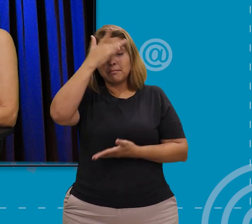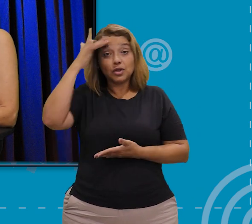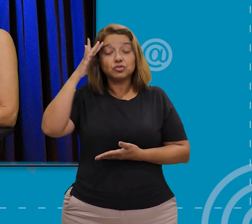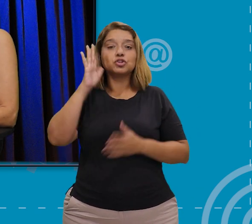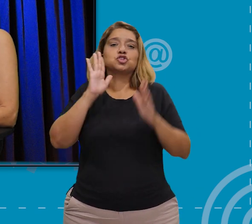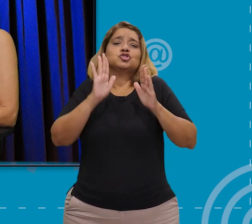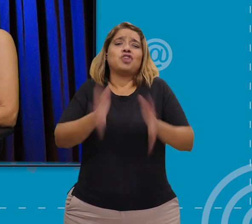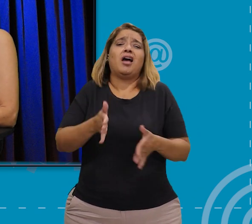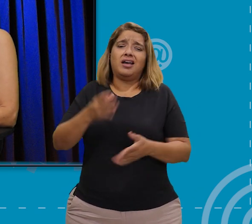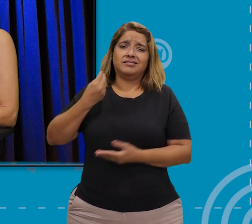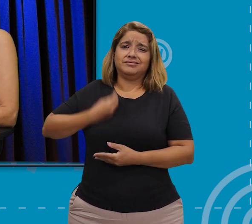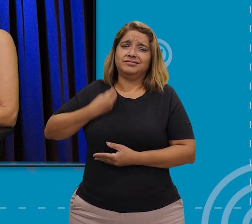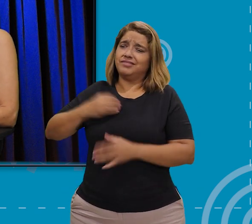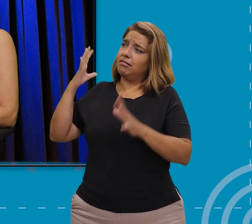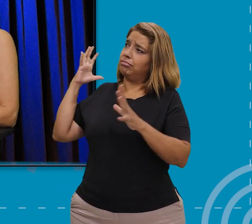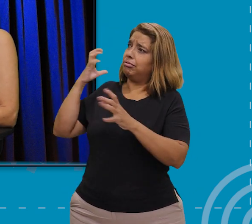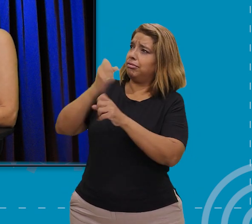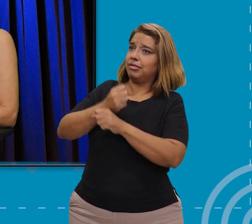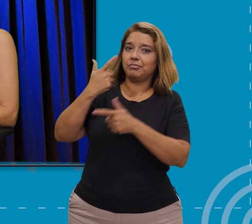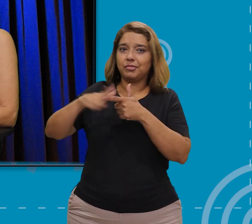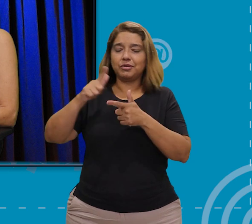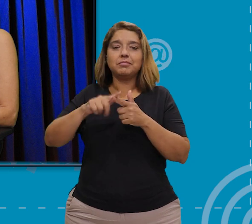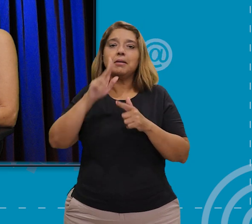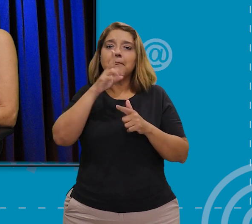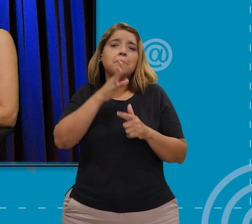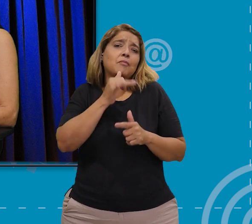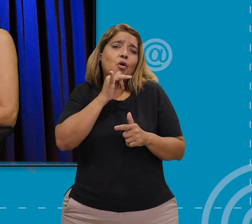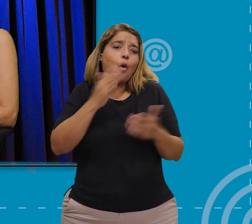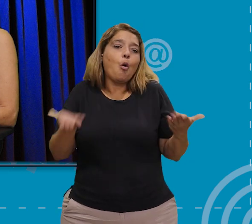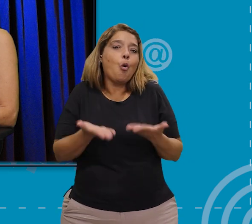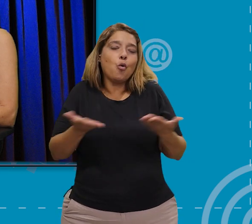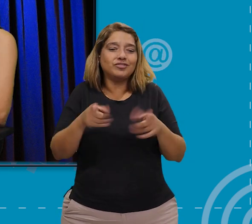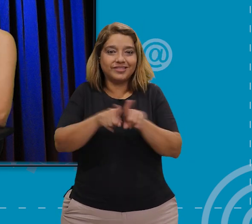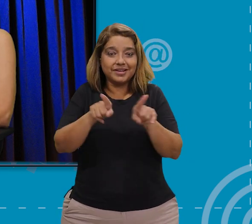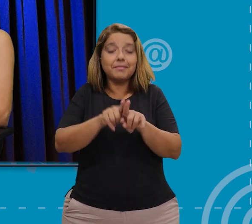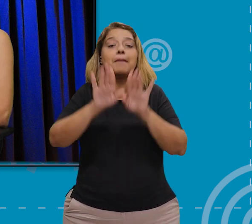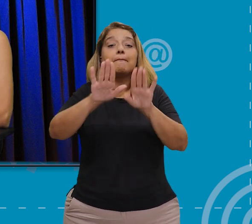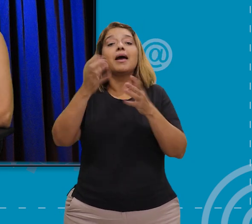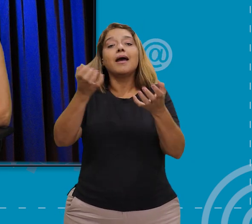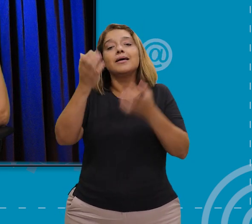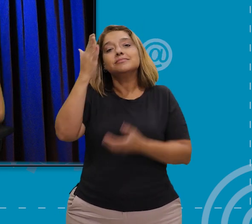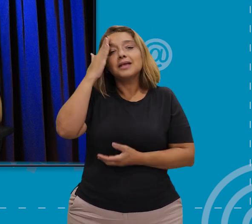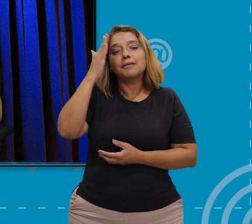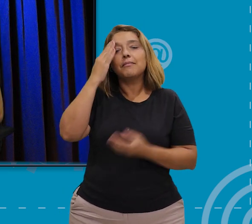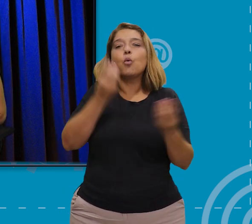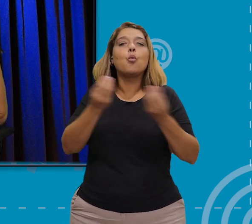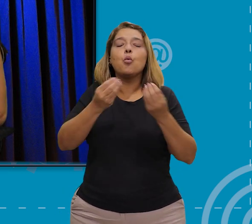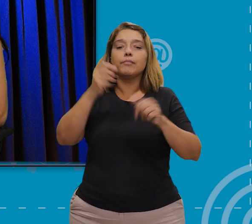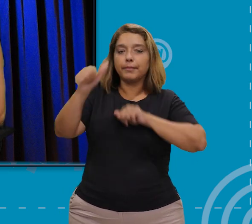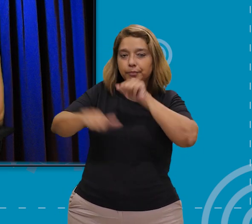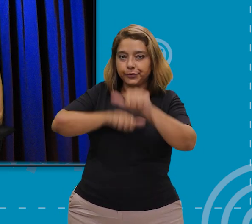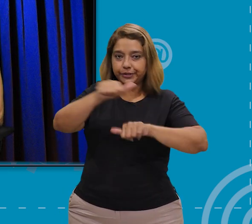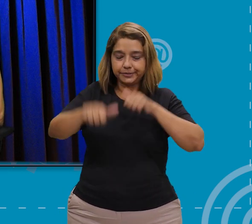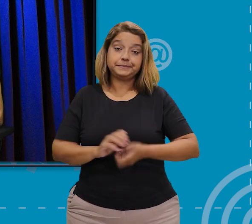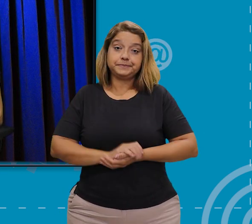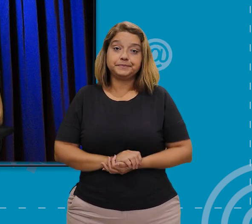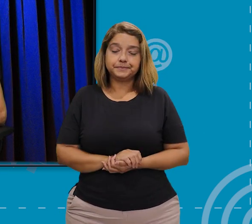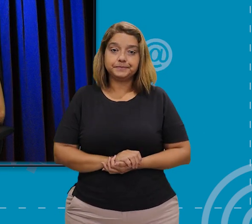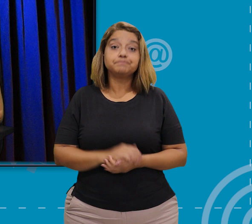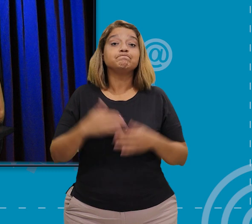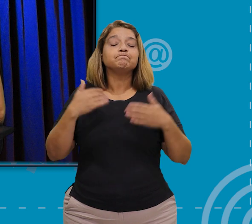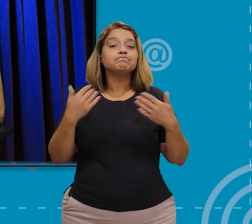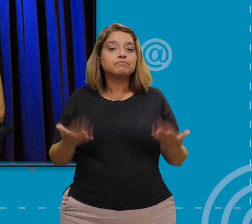repente, hoje mesmo, mas quer saber e quer fazer parte da mudança. Bom, a comunicação